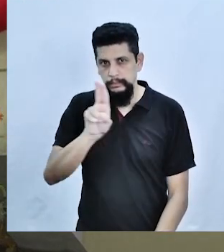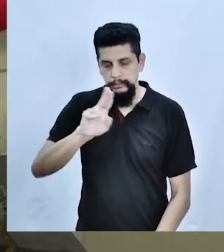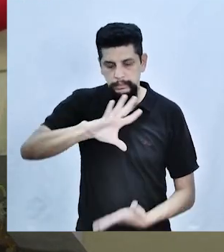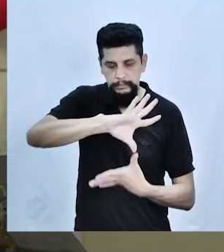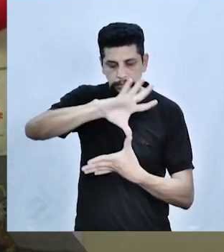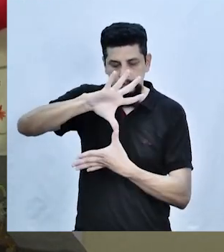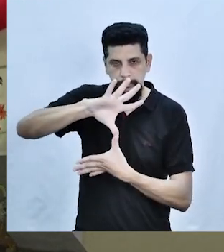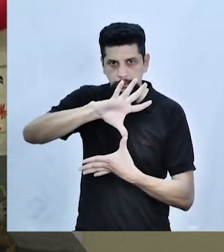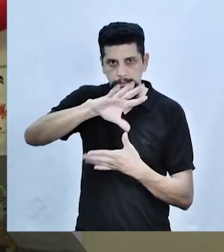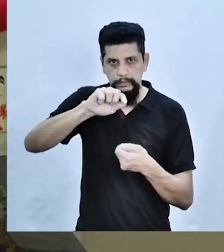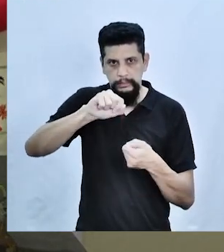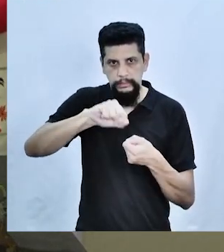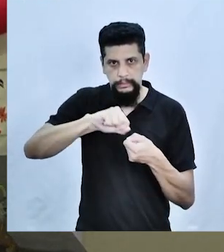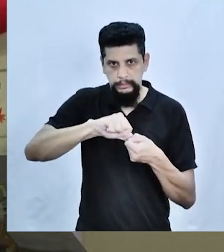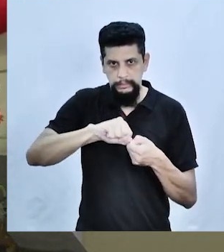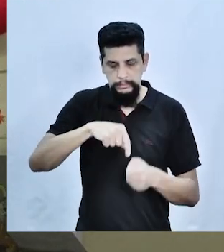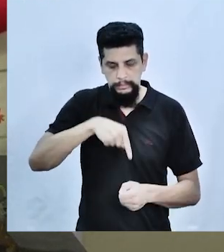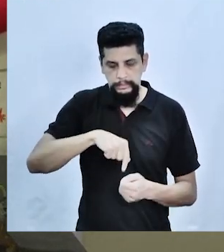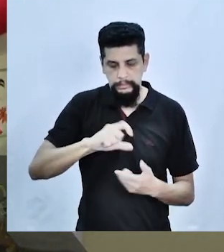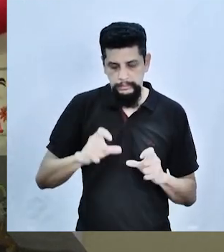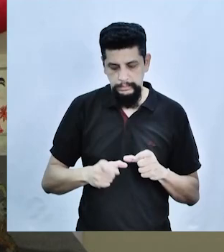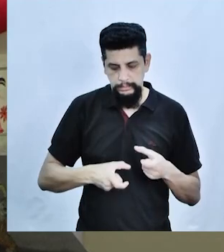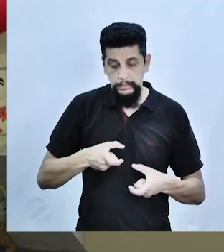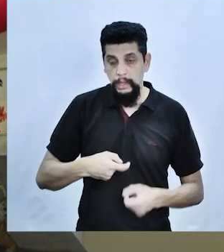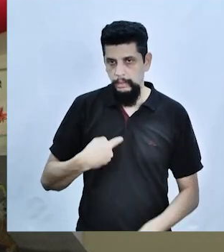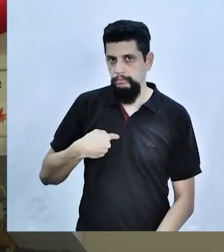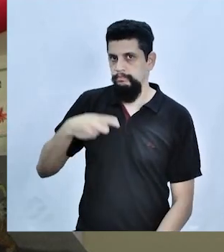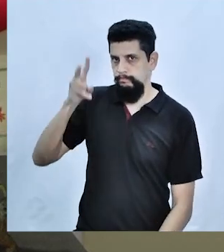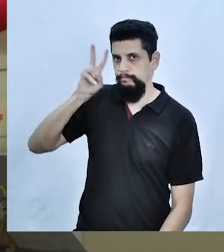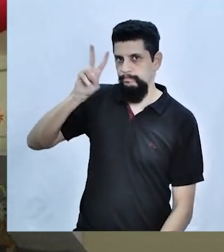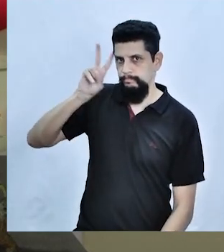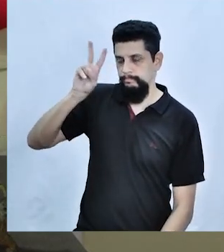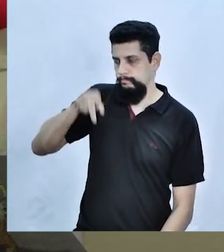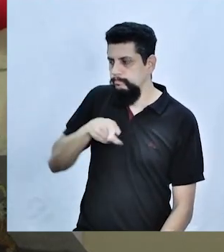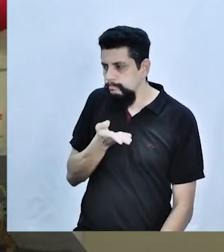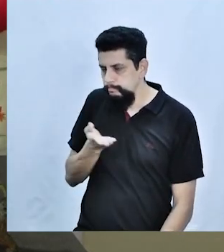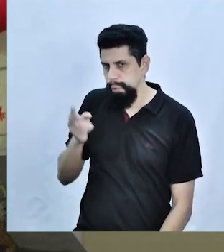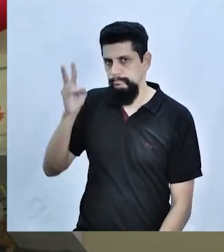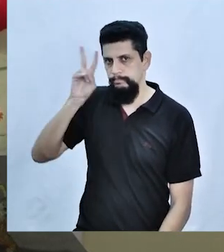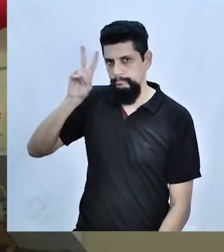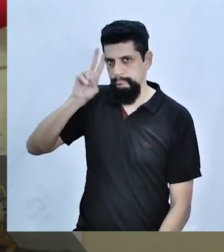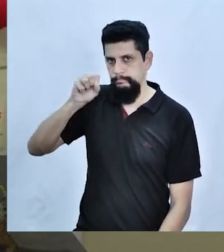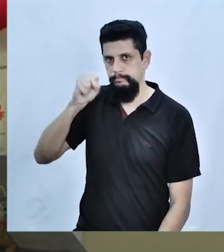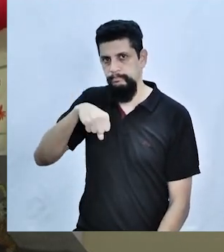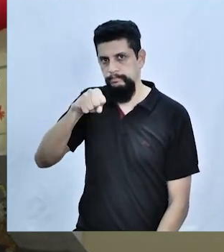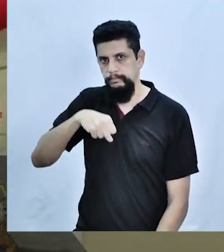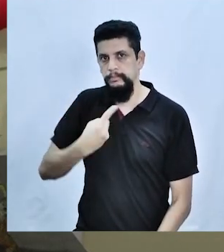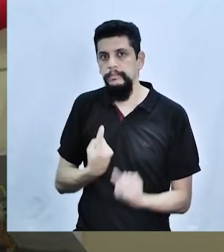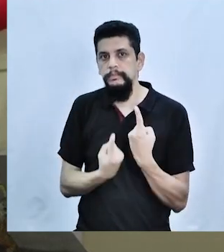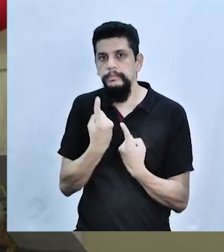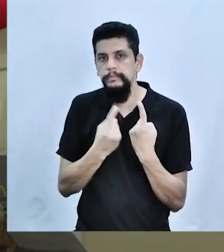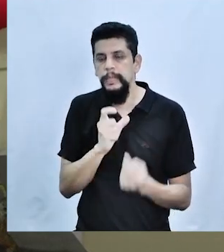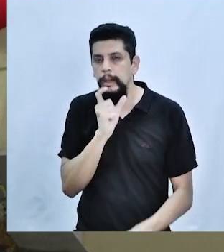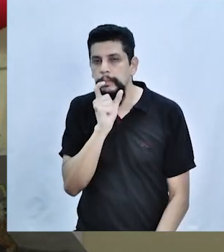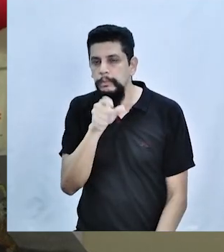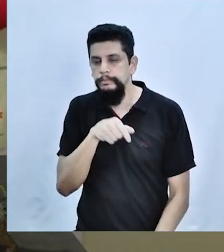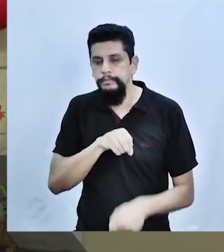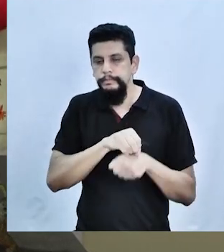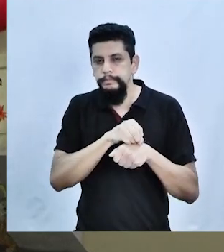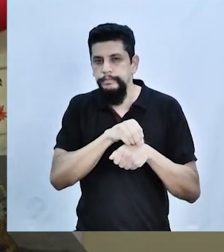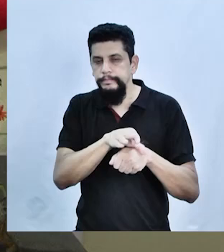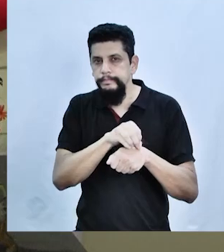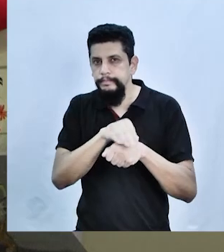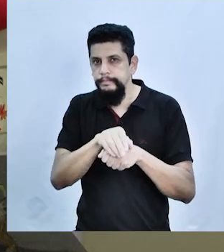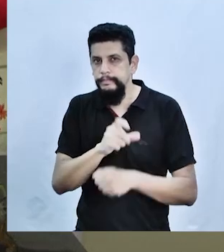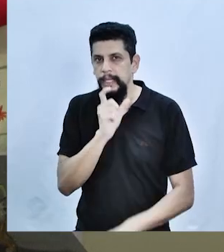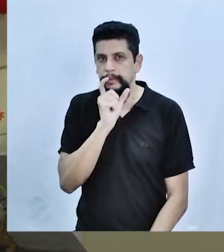que era o nome do mapa que nós montamos aqui no quebra-cabeça? Ah, eu lembro. Lembra, professora? Lembro, sim. E qual é? Dá uma